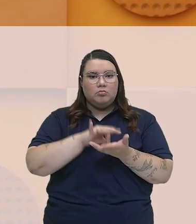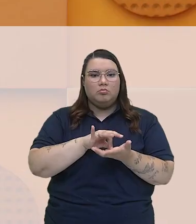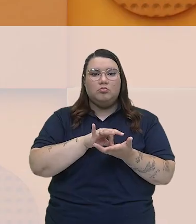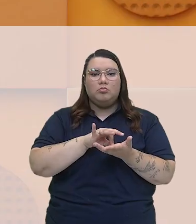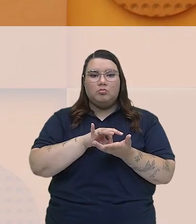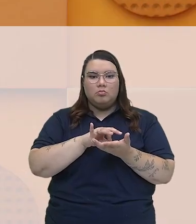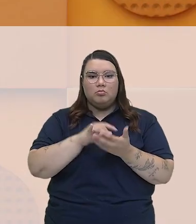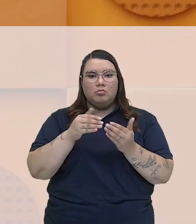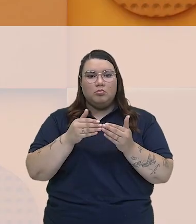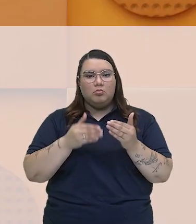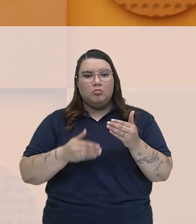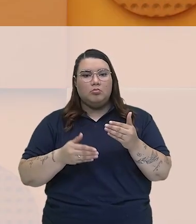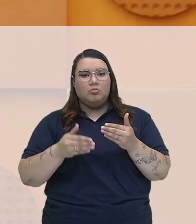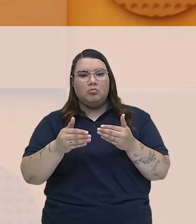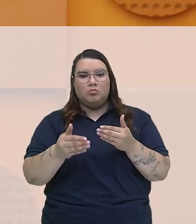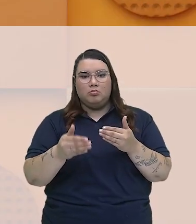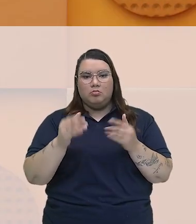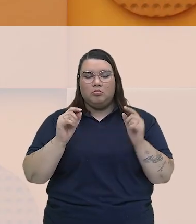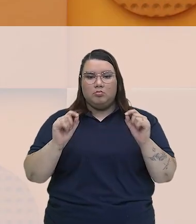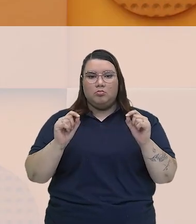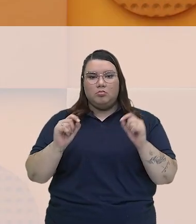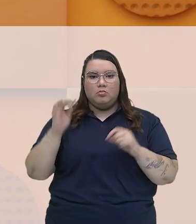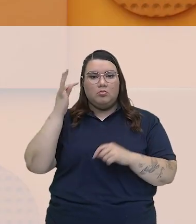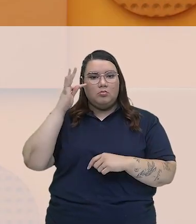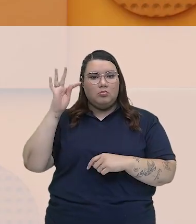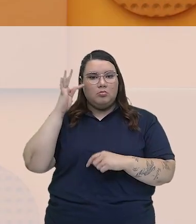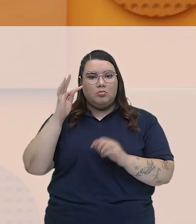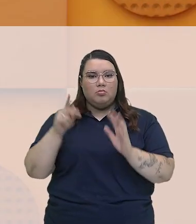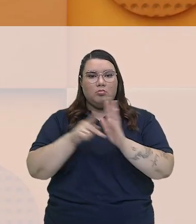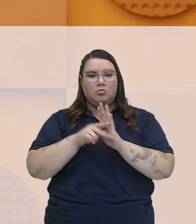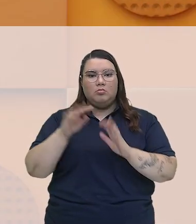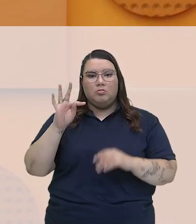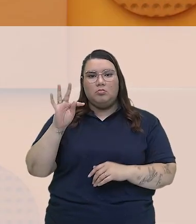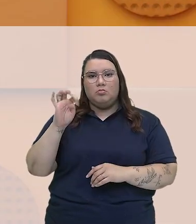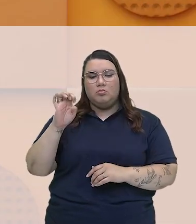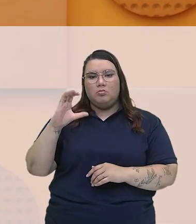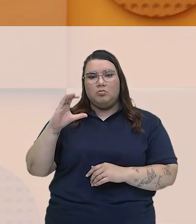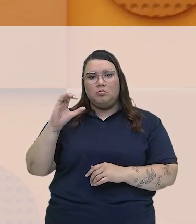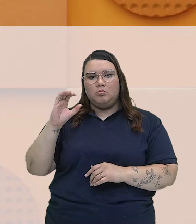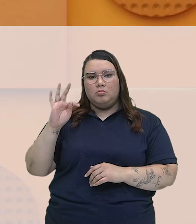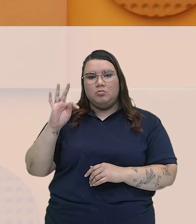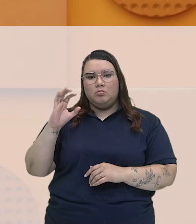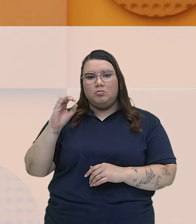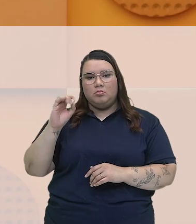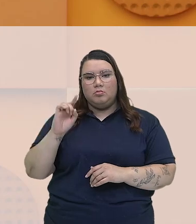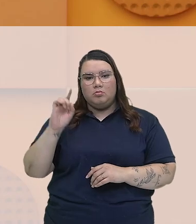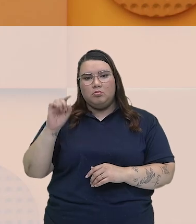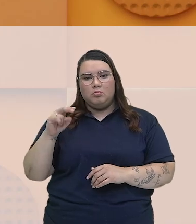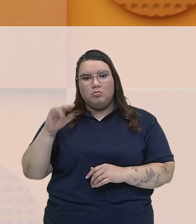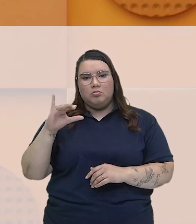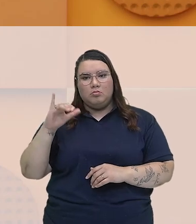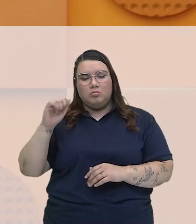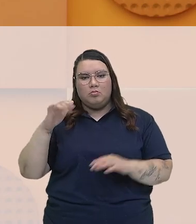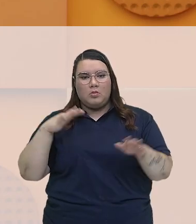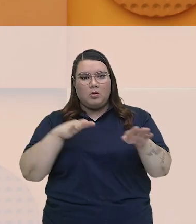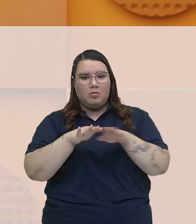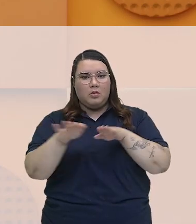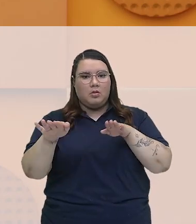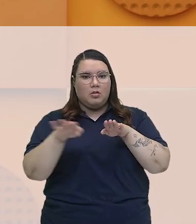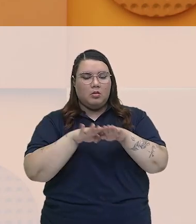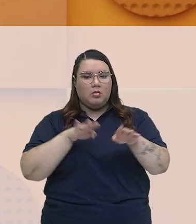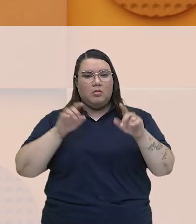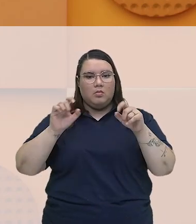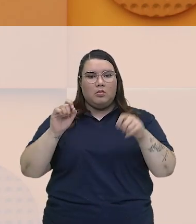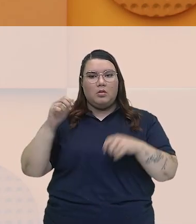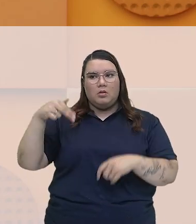confirmada, né, a partir dali da teoria da tectônica de placas, onde a NASA ela começa ali a fazer